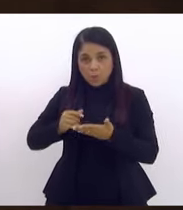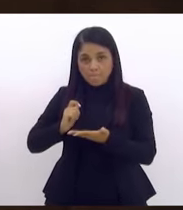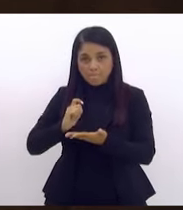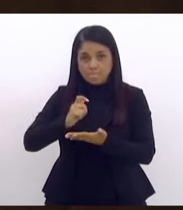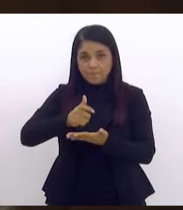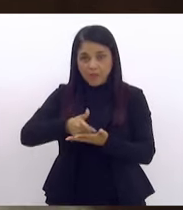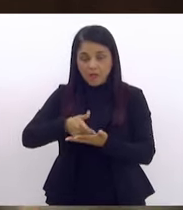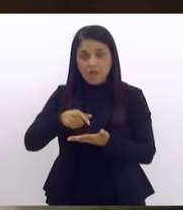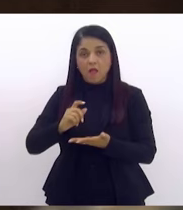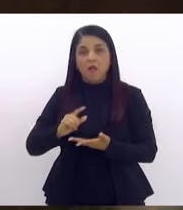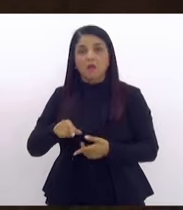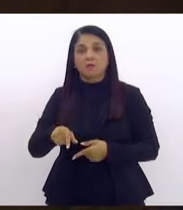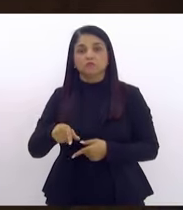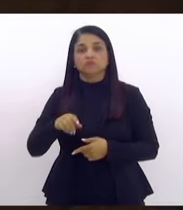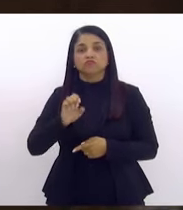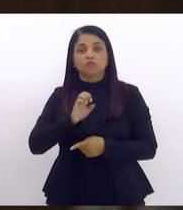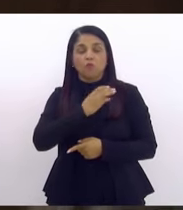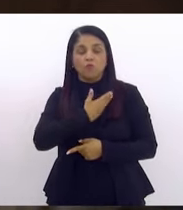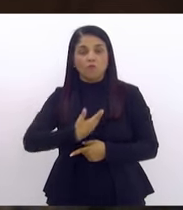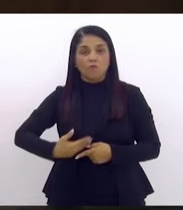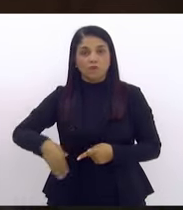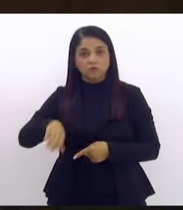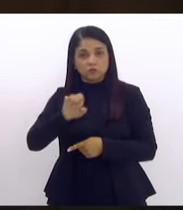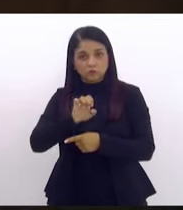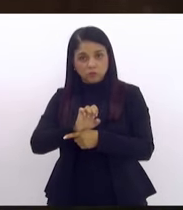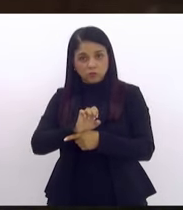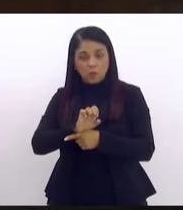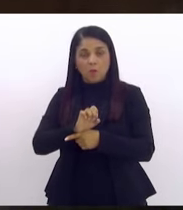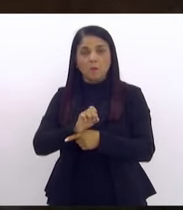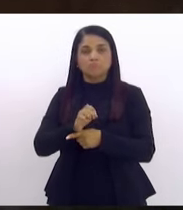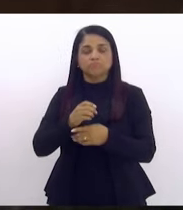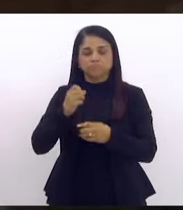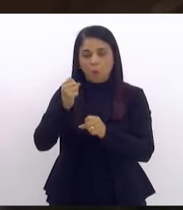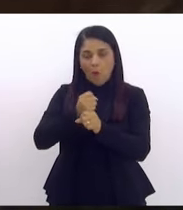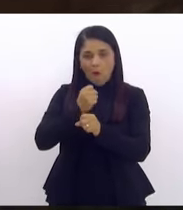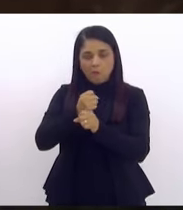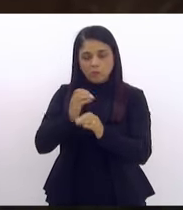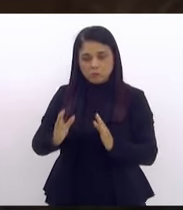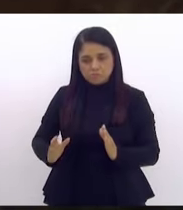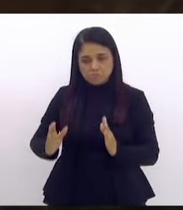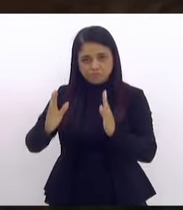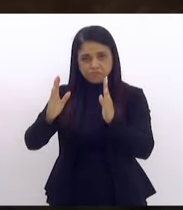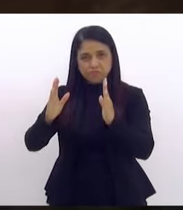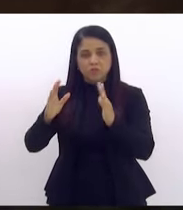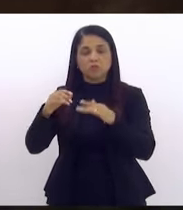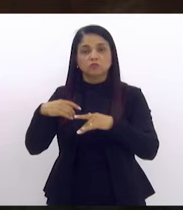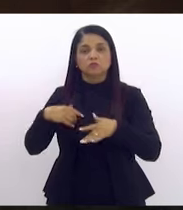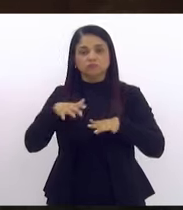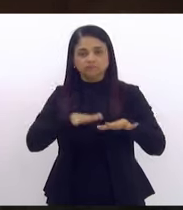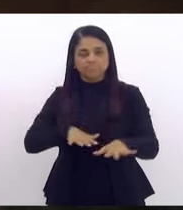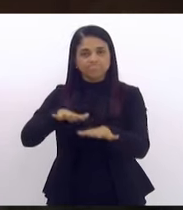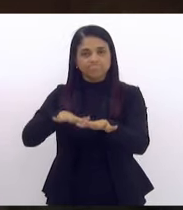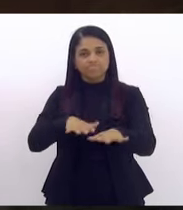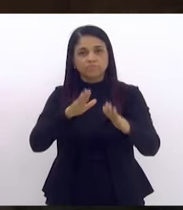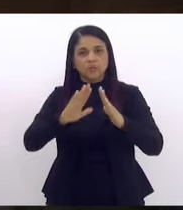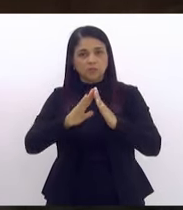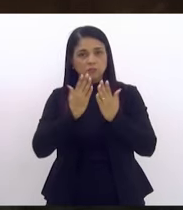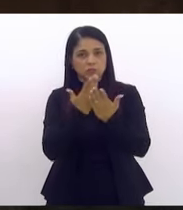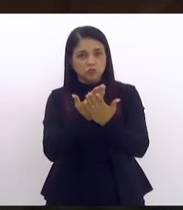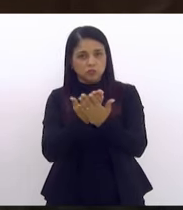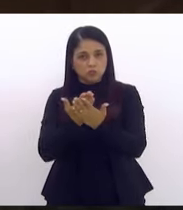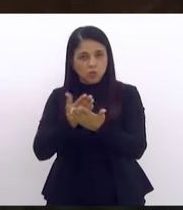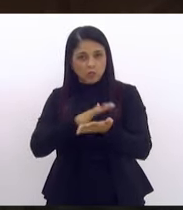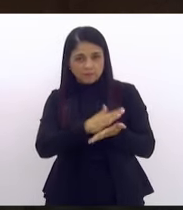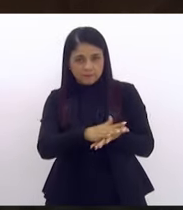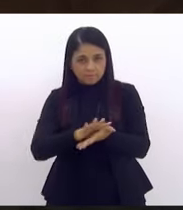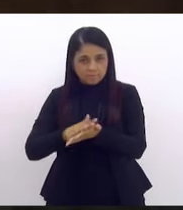estadual, que colocou muito dinheiro, construiu a primeira etapa do sambódromo, colocou os desfiles que antes aconteciam